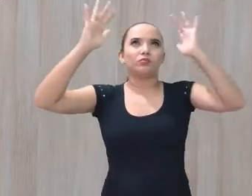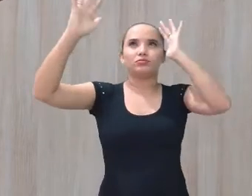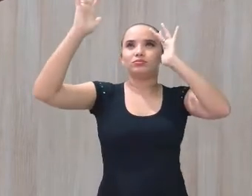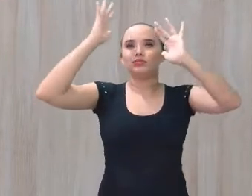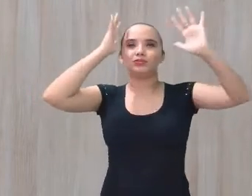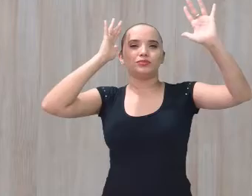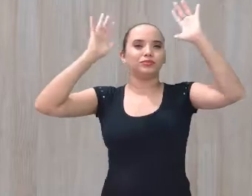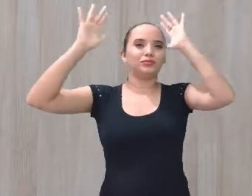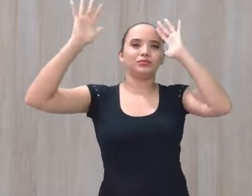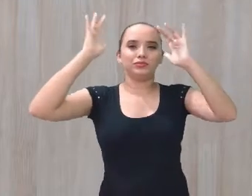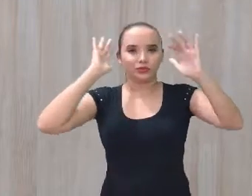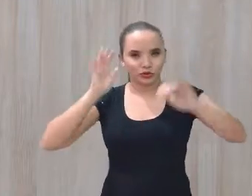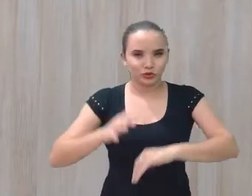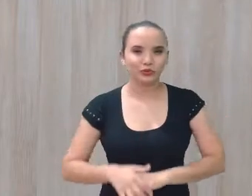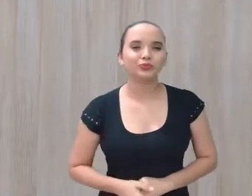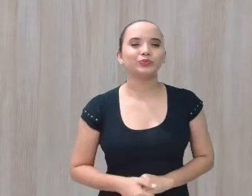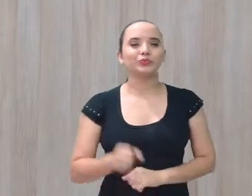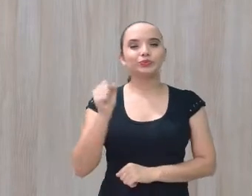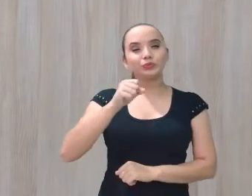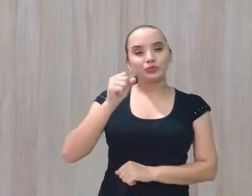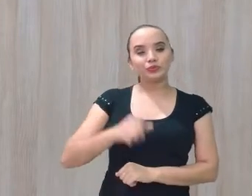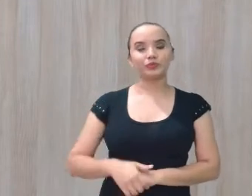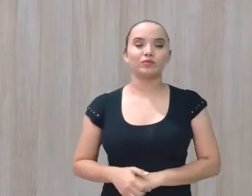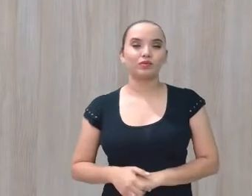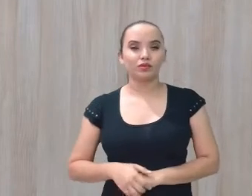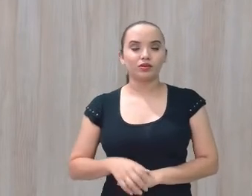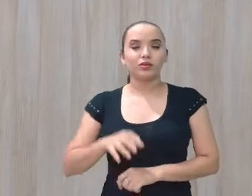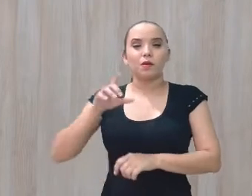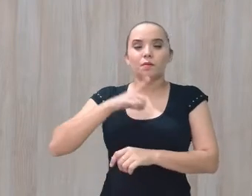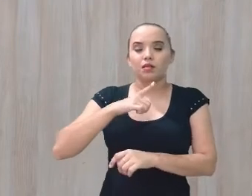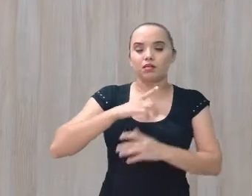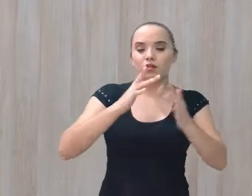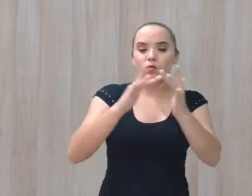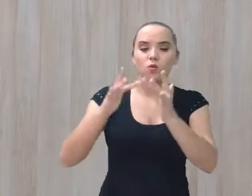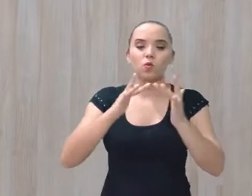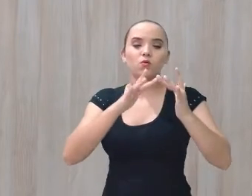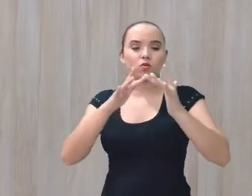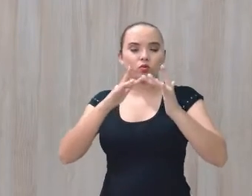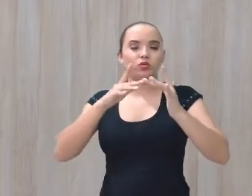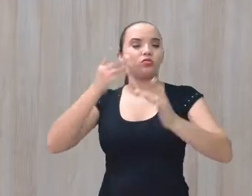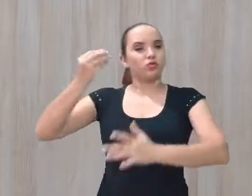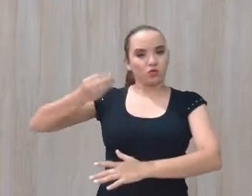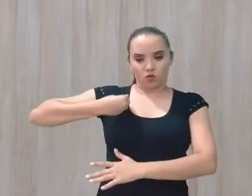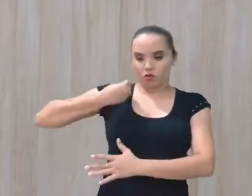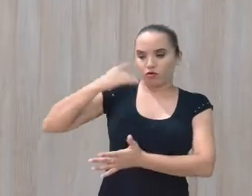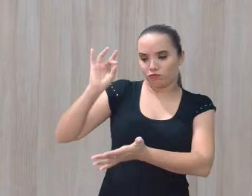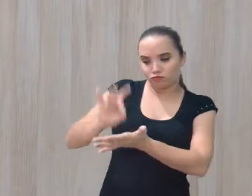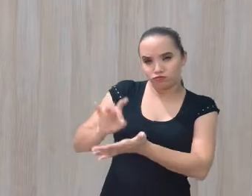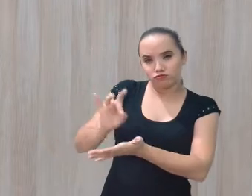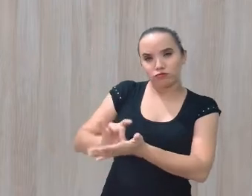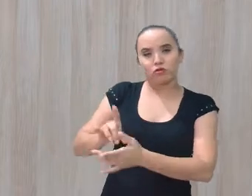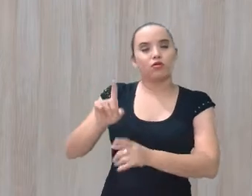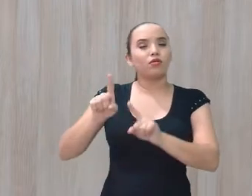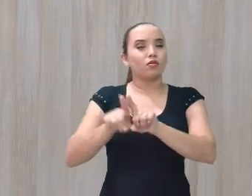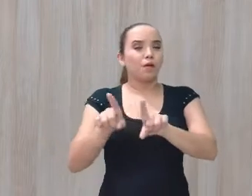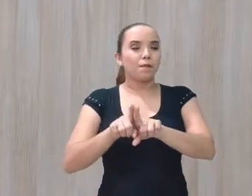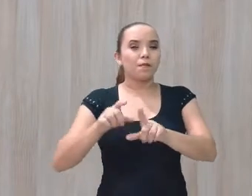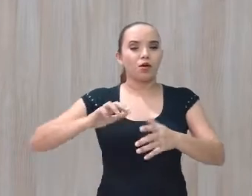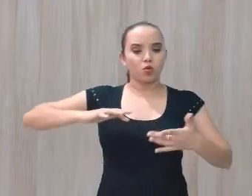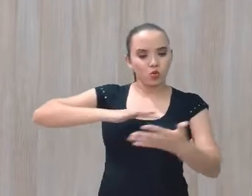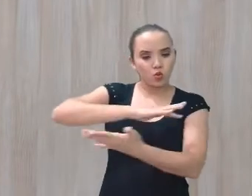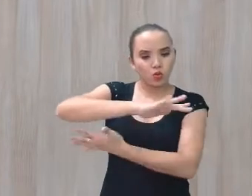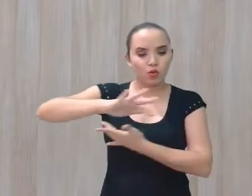vai buscar, né, esse contato com a realidade, ela vai buscar esse universo, né,